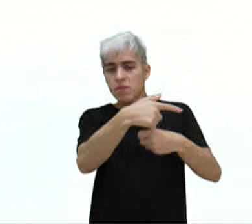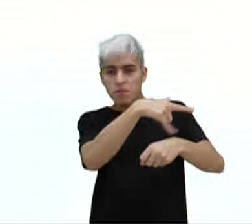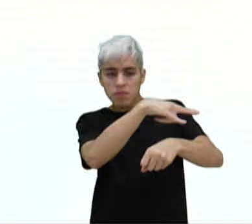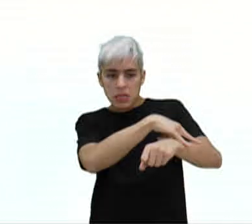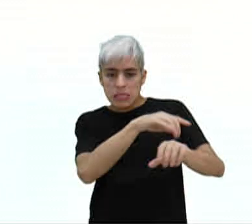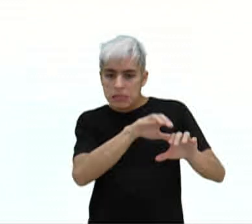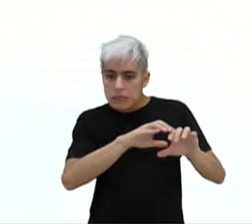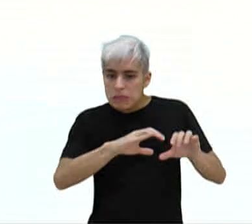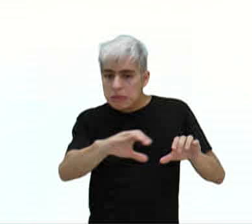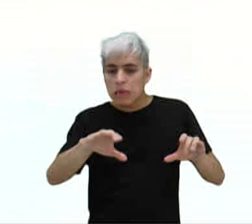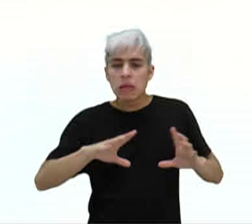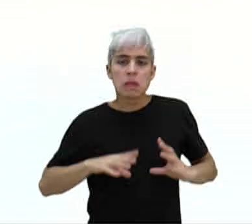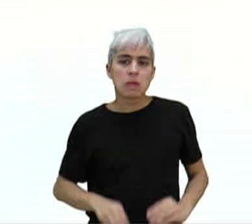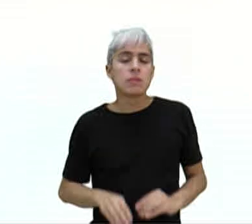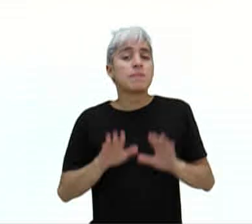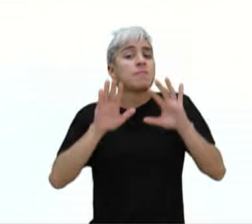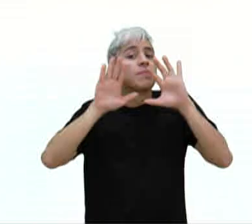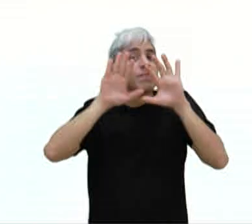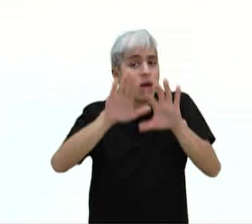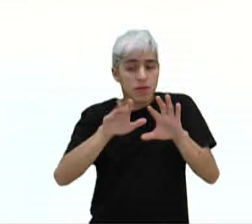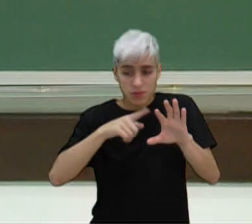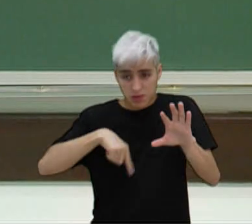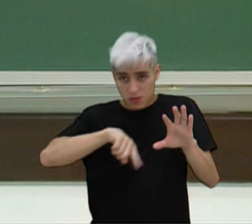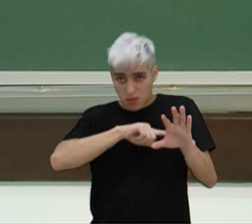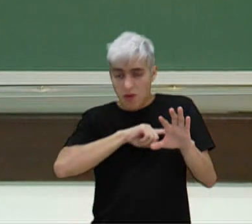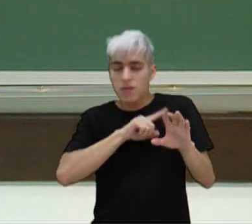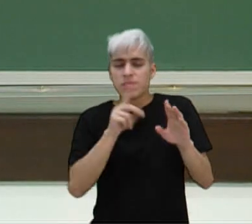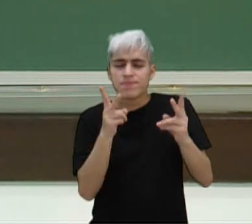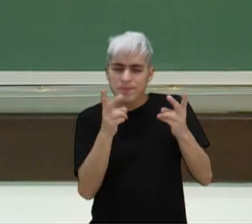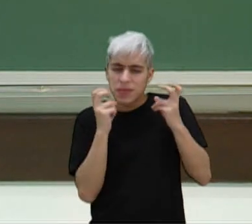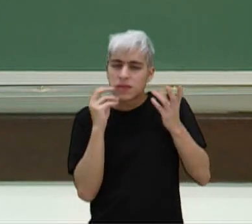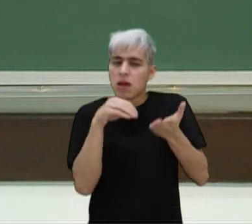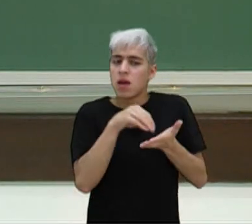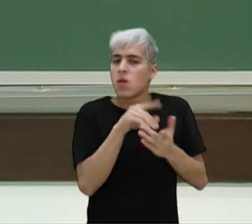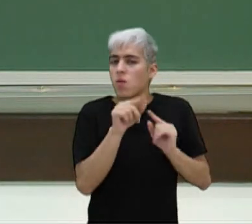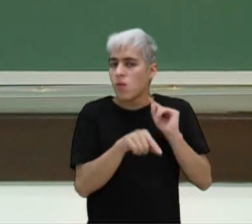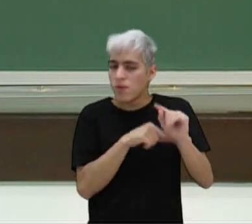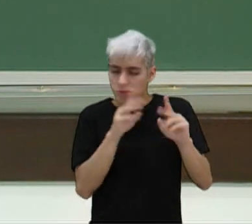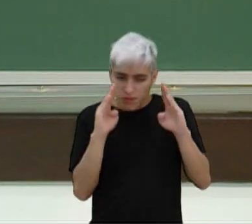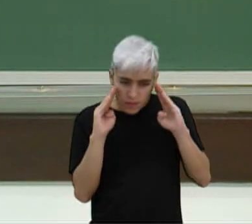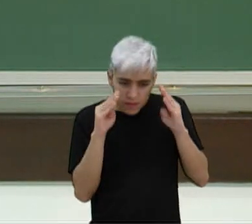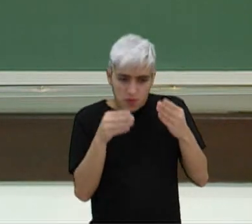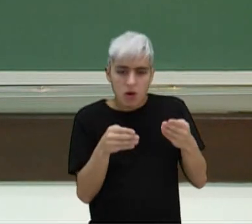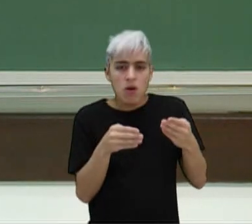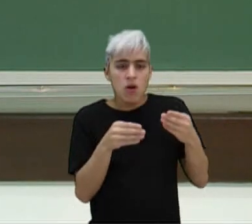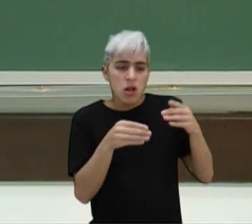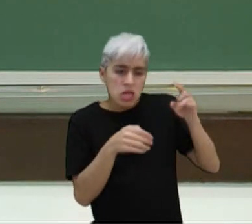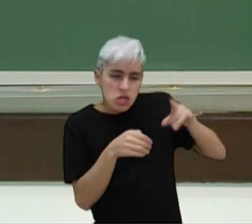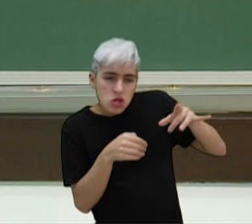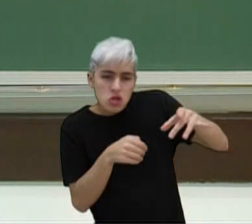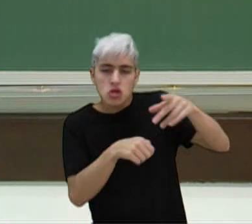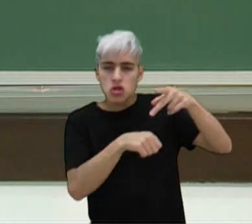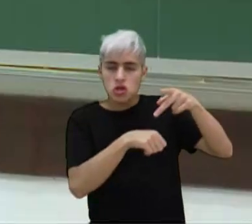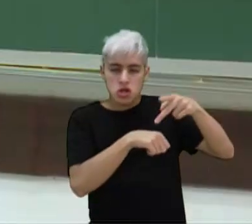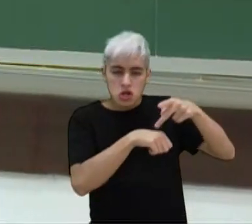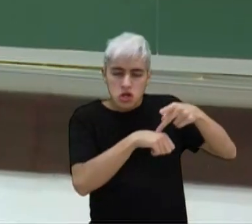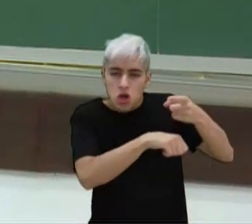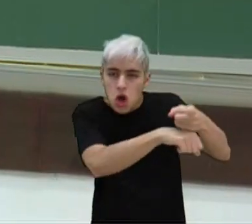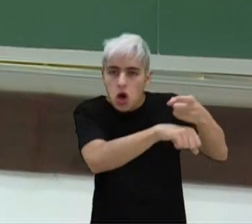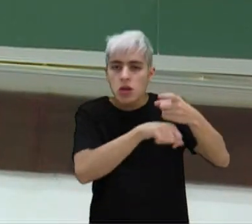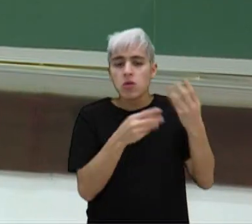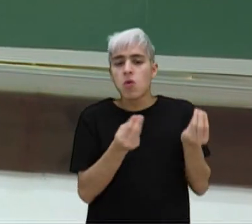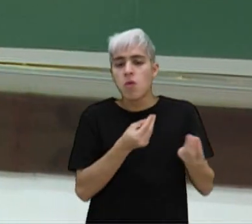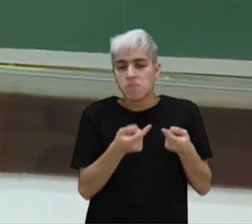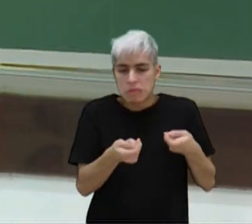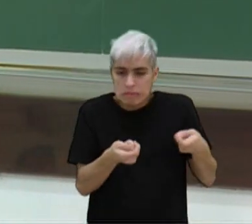à rede de esgoto. Mas a gente viu que falta ainda trabalhar a questão dos resíduos sólidos, né, e a